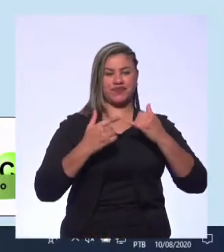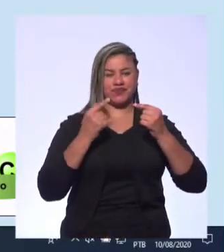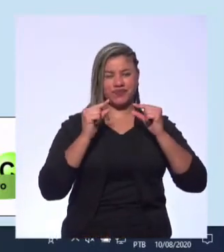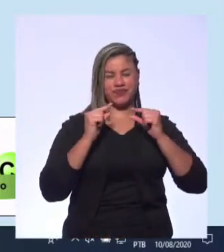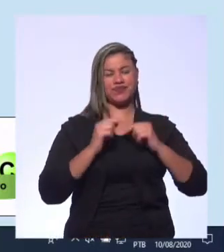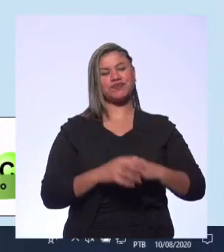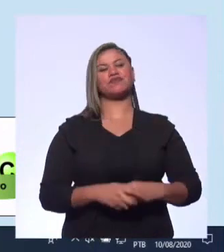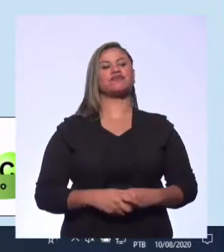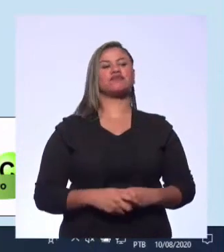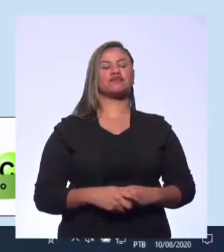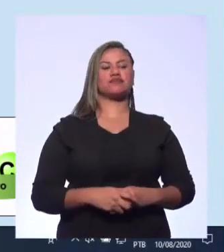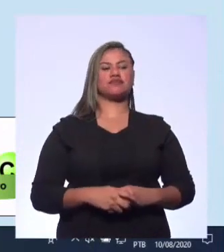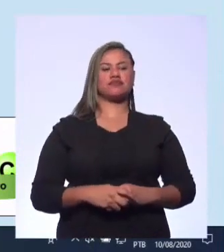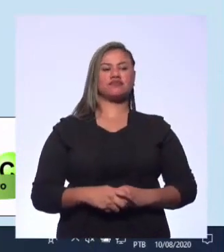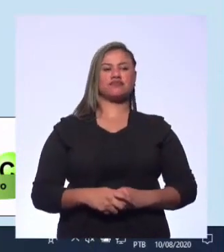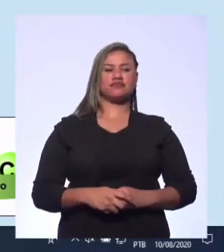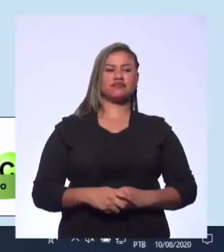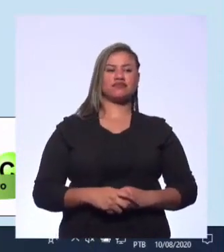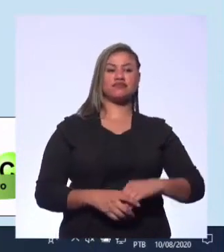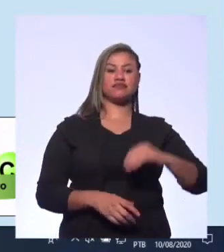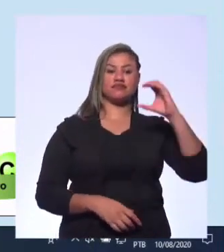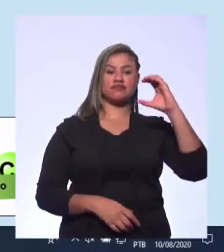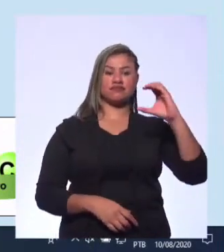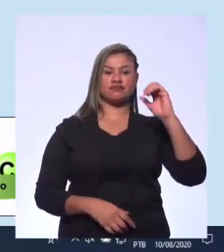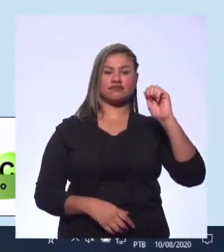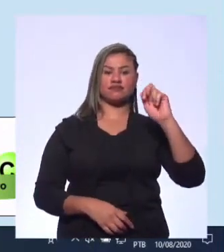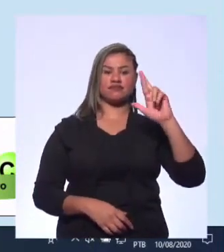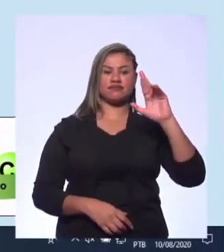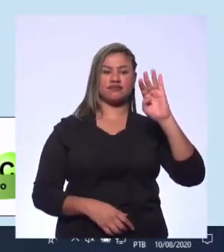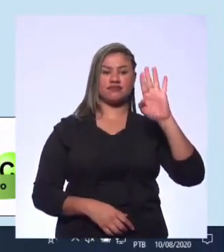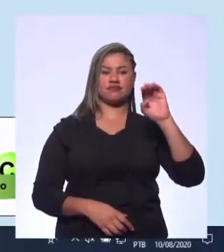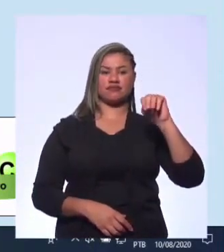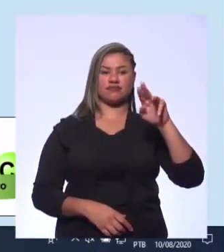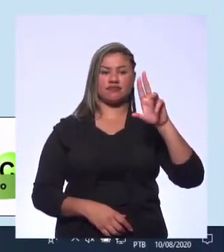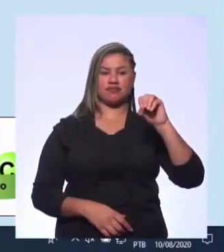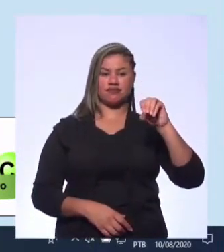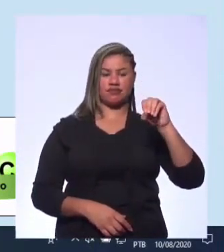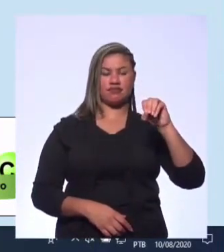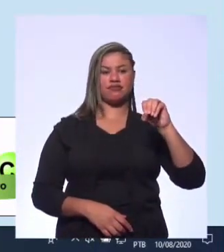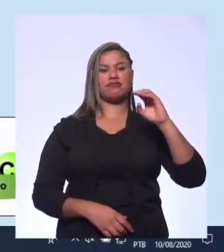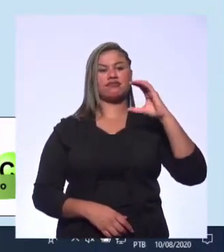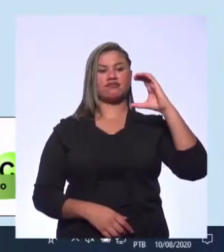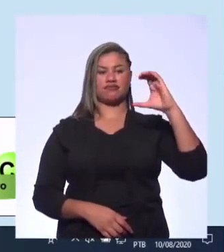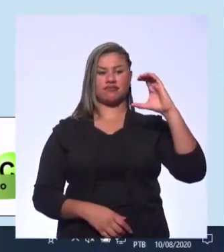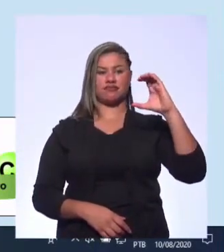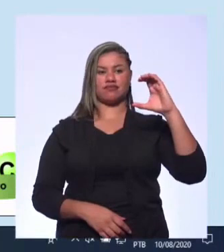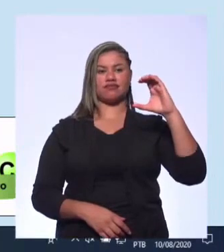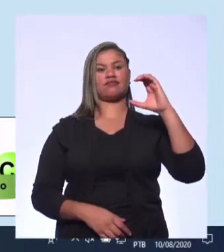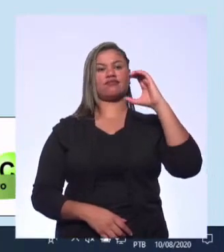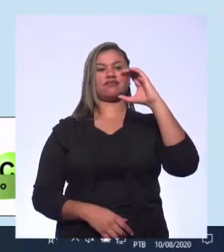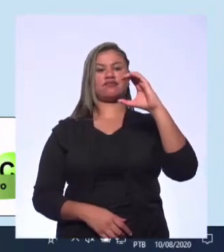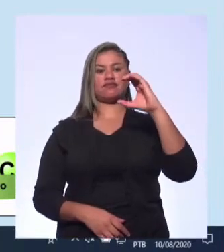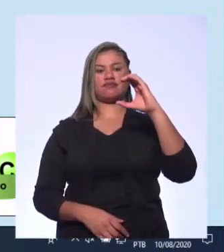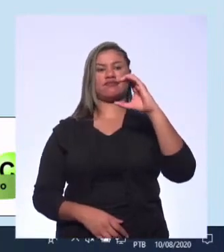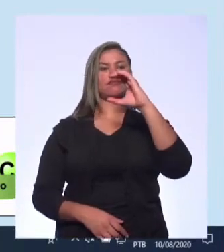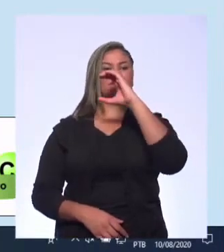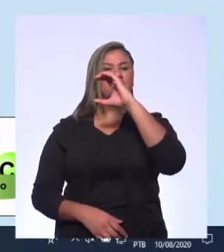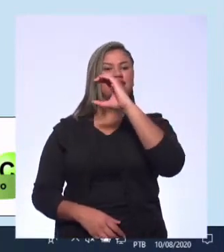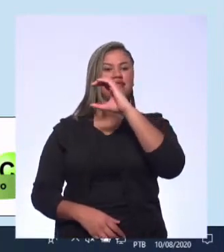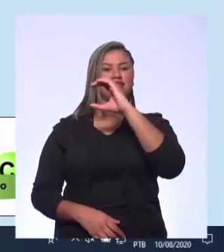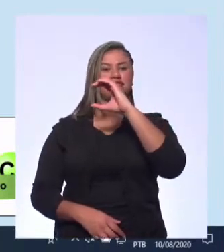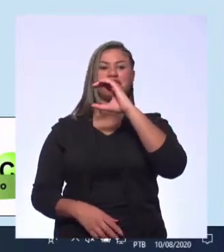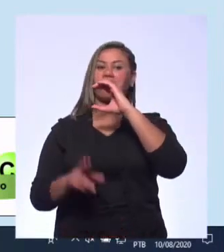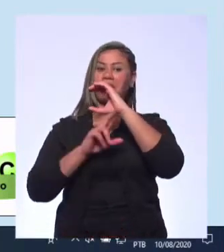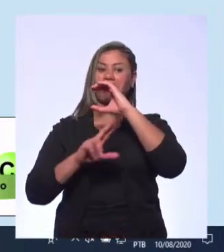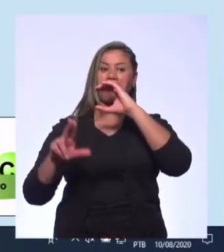carbono, vou ligar um outro carbono e ligar um outro carbono. Eu não sei que molécula é essa, não tenho o nome.